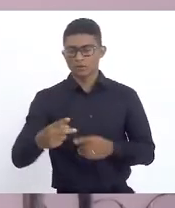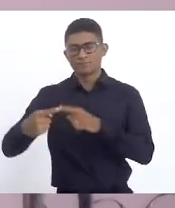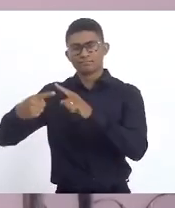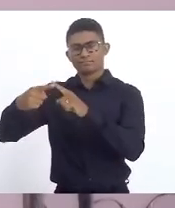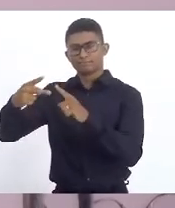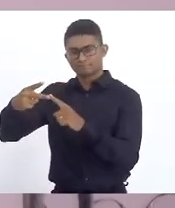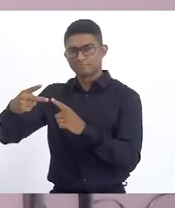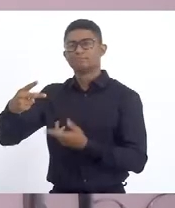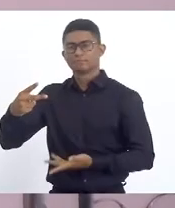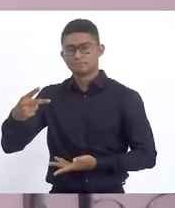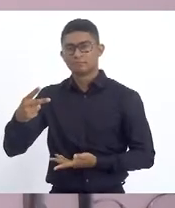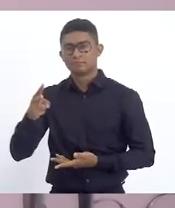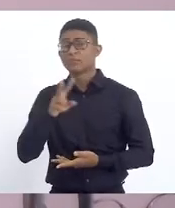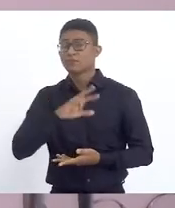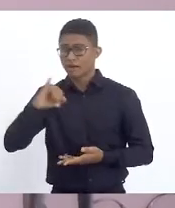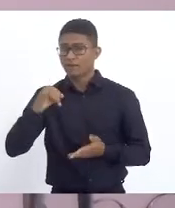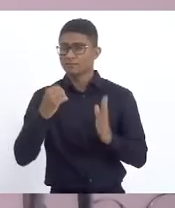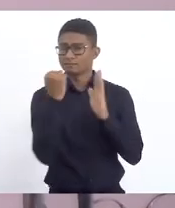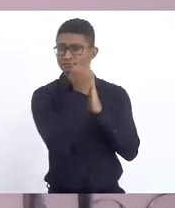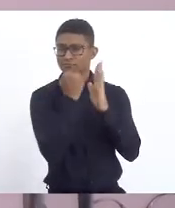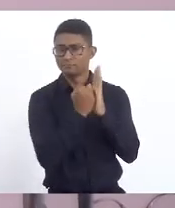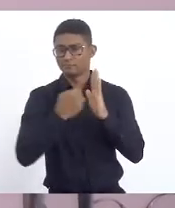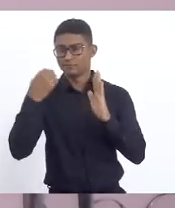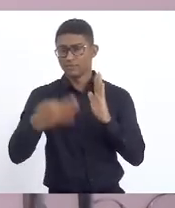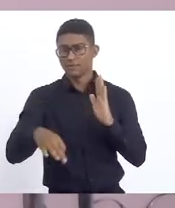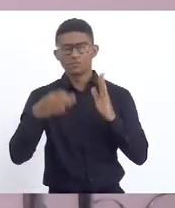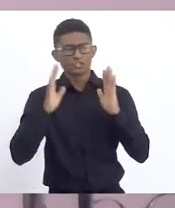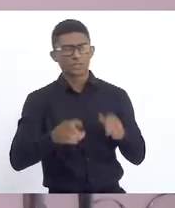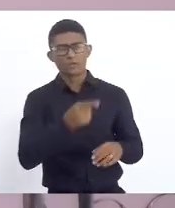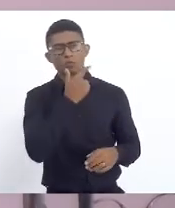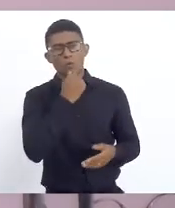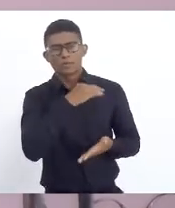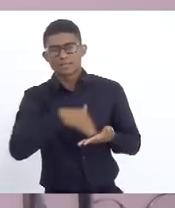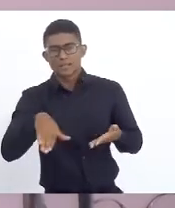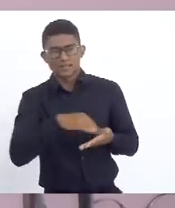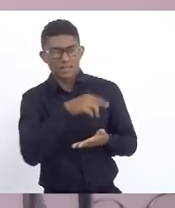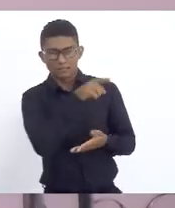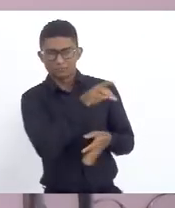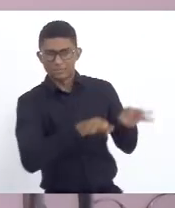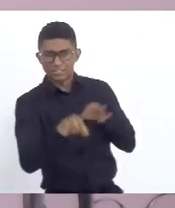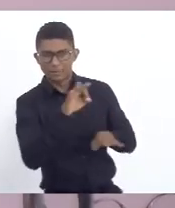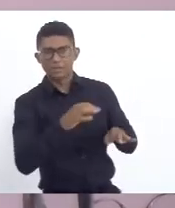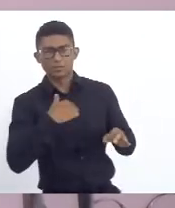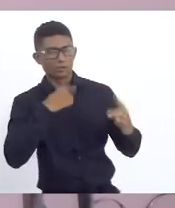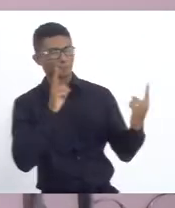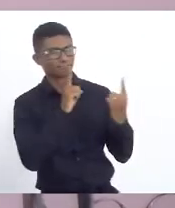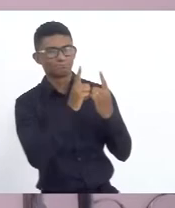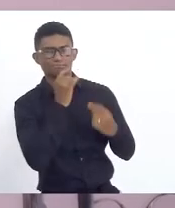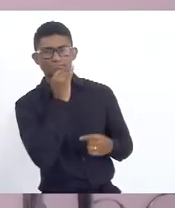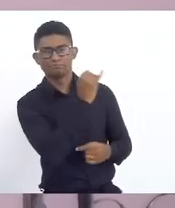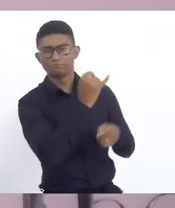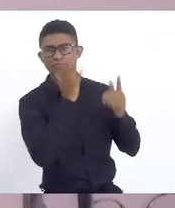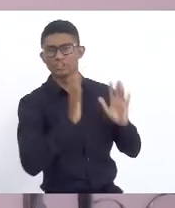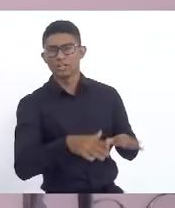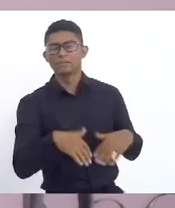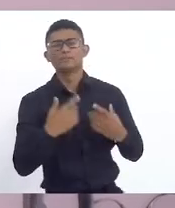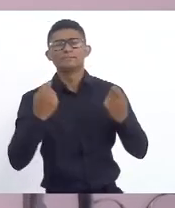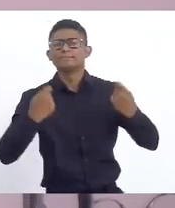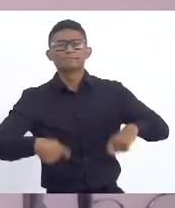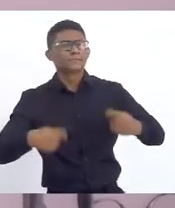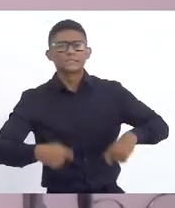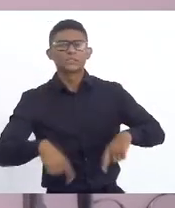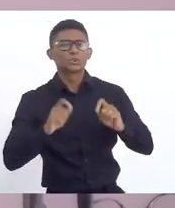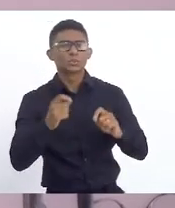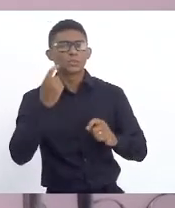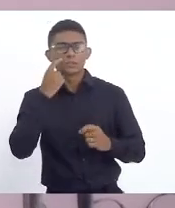Será devidamente oficiado, já falei com o secretário de Planejamento, a SEDAI, no sentido que detalhe esses investimentos. Claro. Precisa de